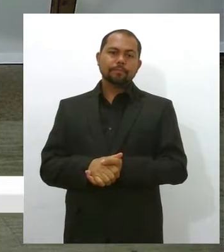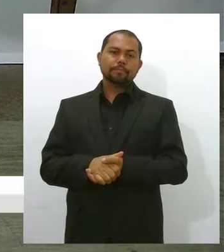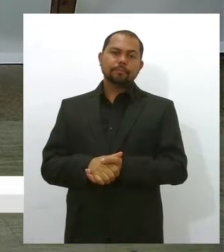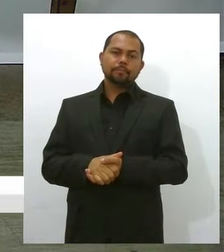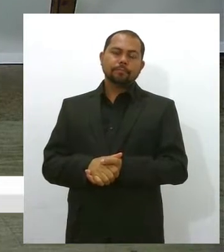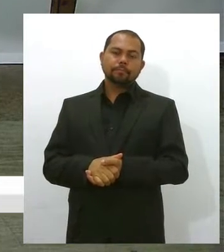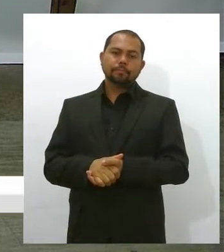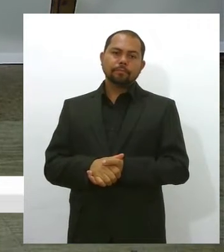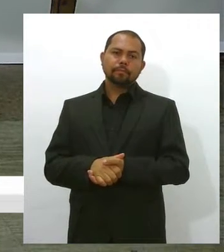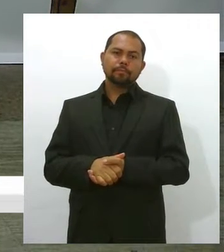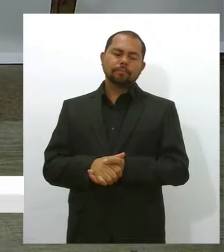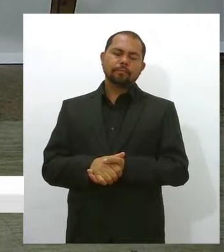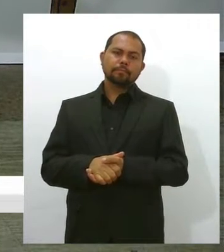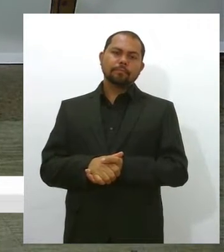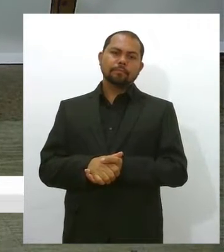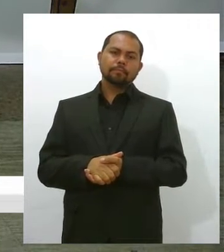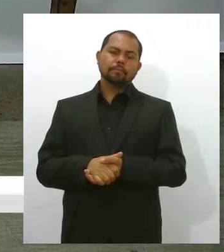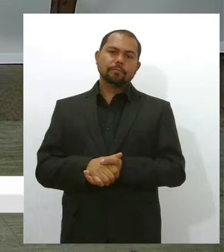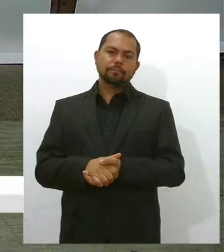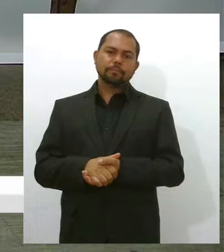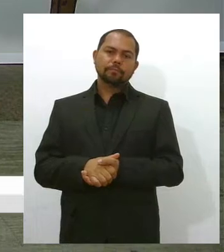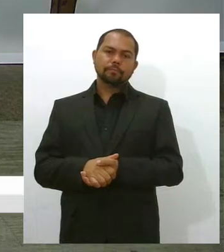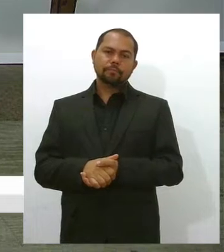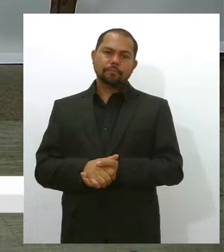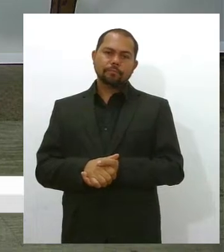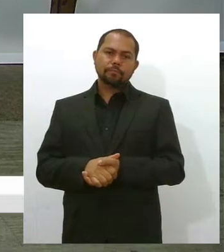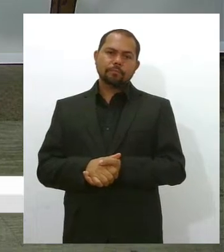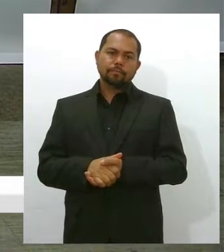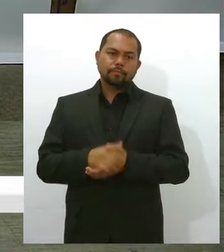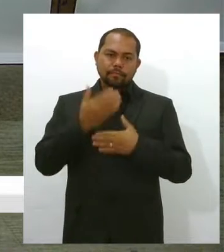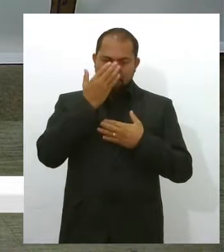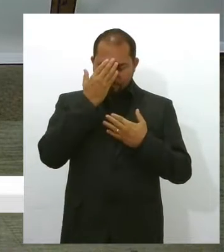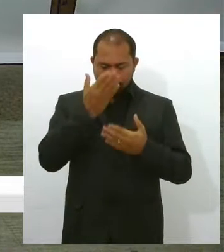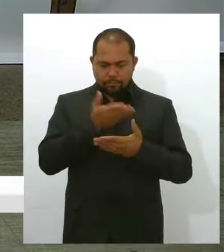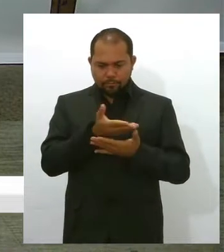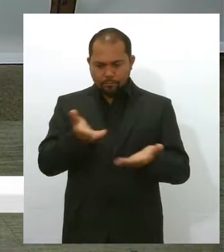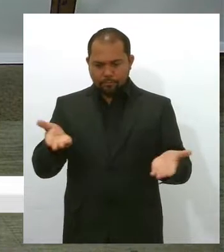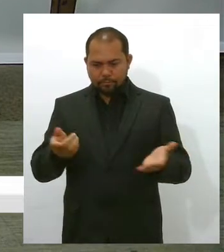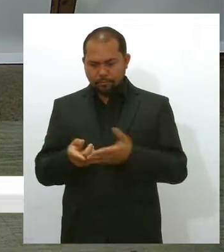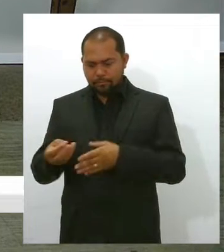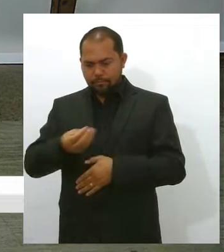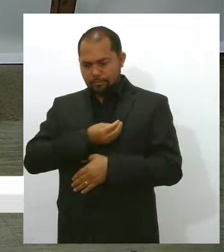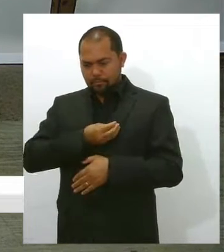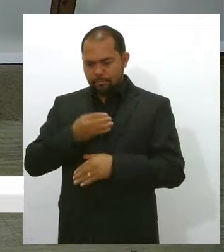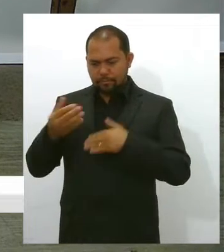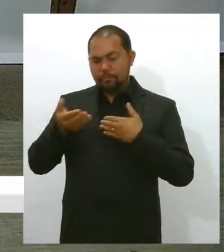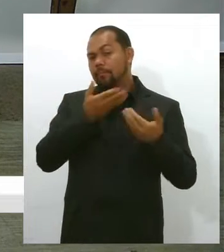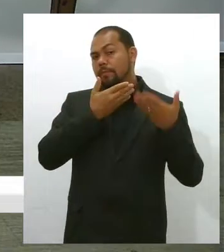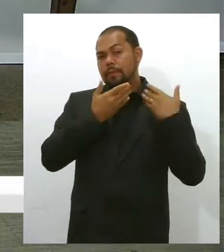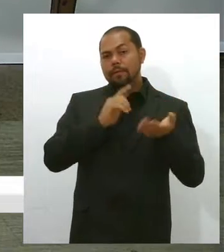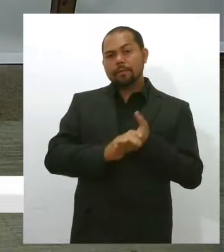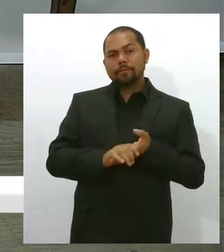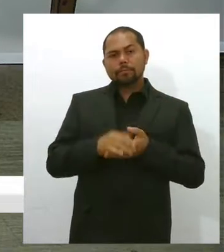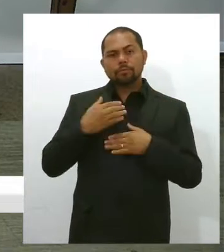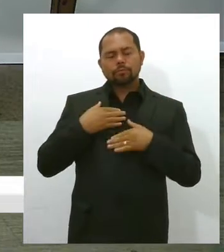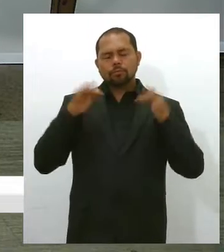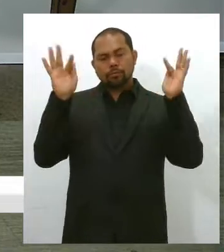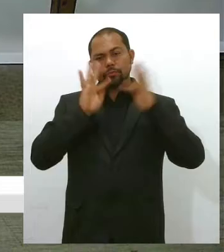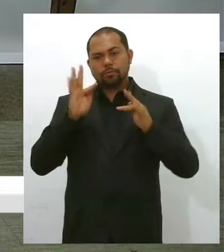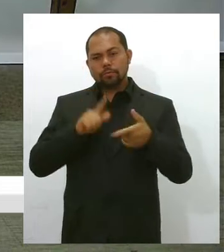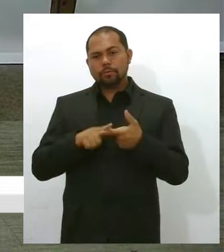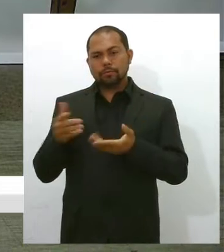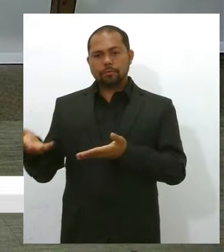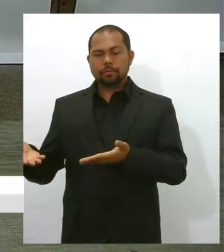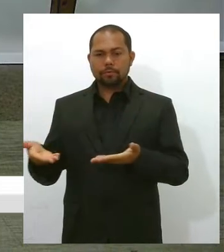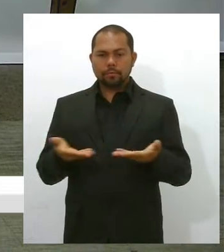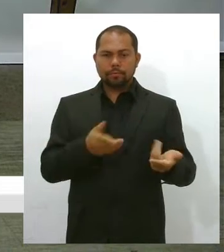convite. Obrigada a vocês por estarem aqui com a gente para fazer esse bate-papo, né? Eu estou muito feliz de estar recebendo vocês. O Elas no Comando